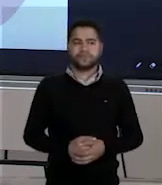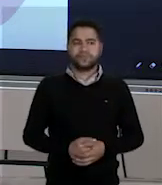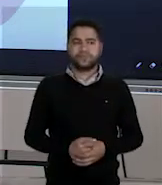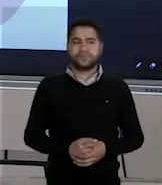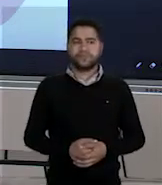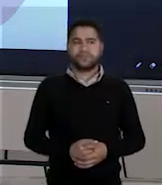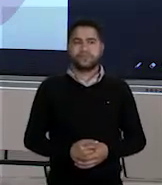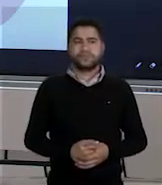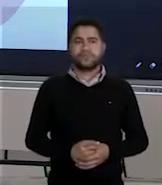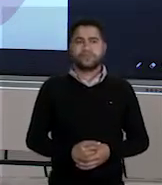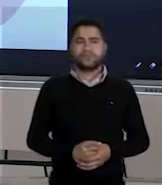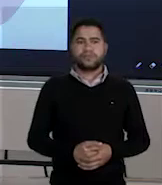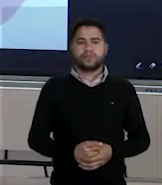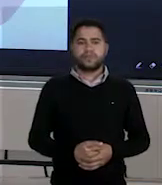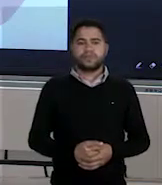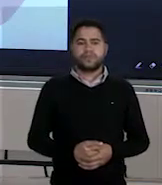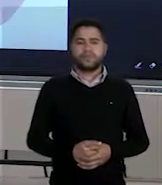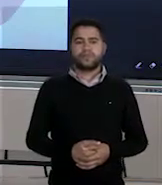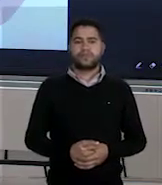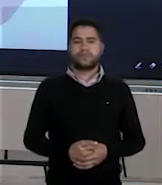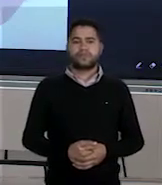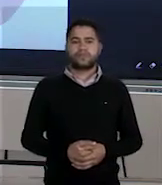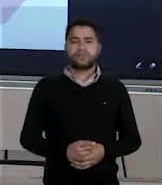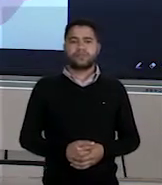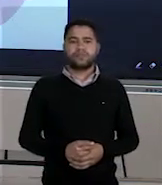Então, vamos lá.